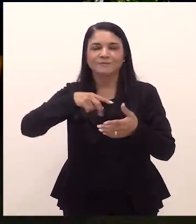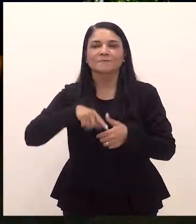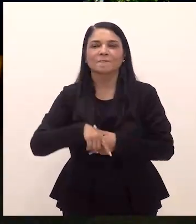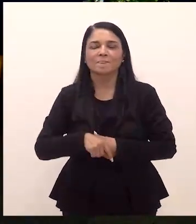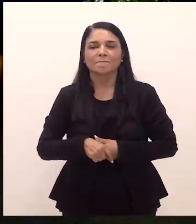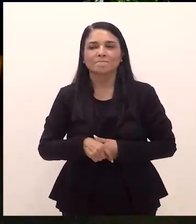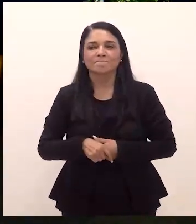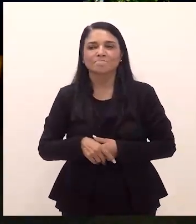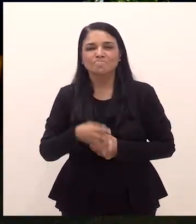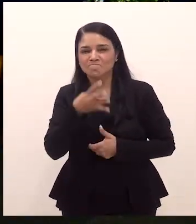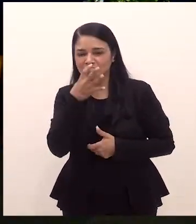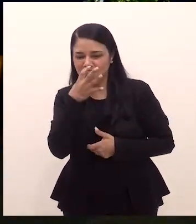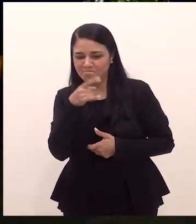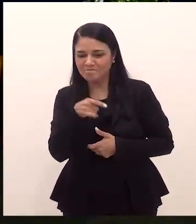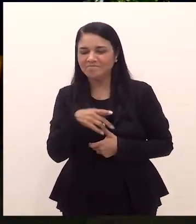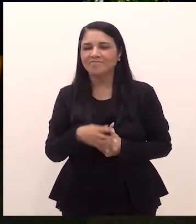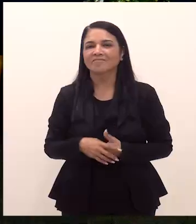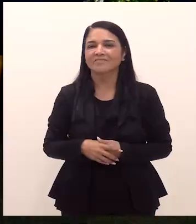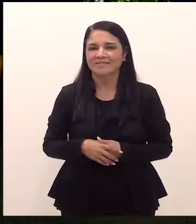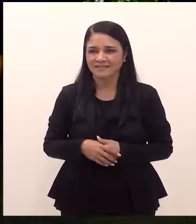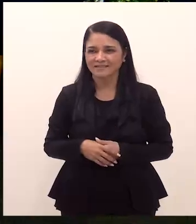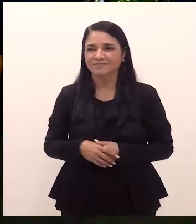leitura, apreciem.